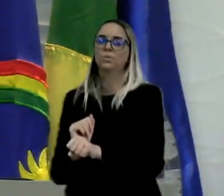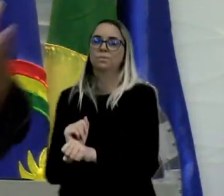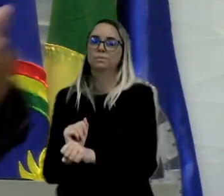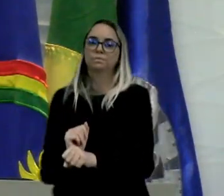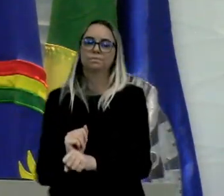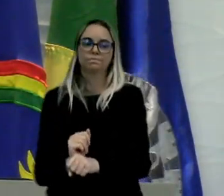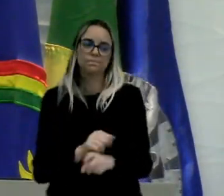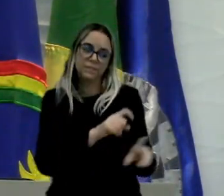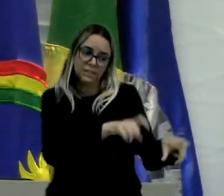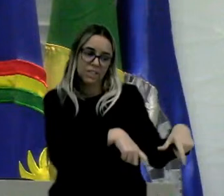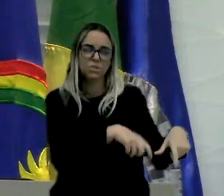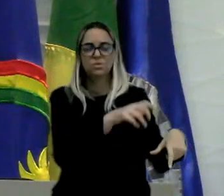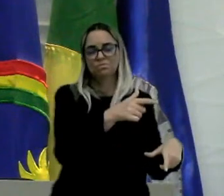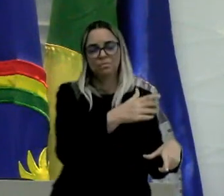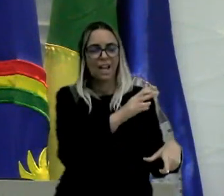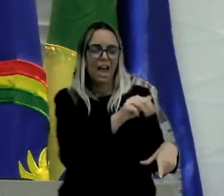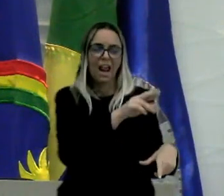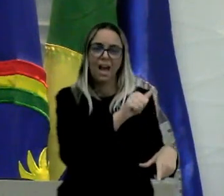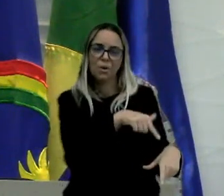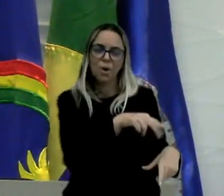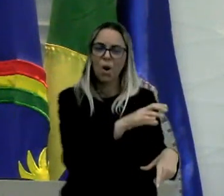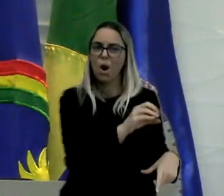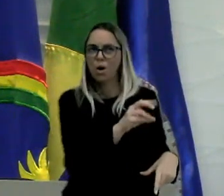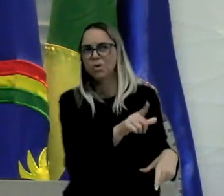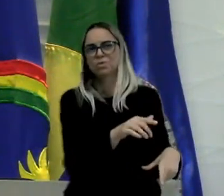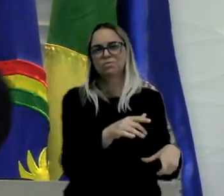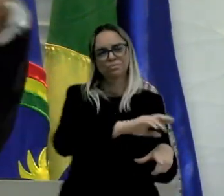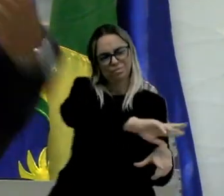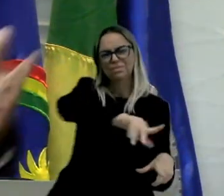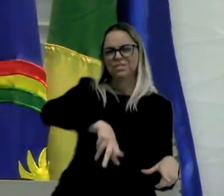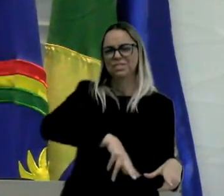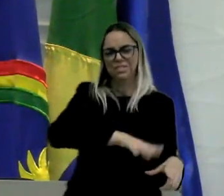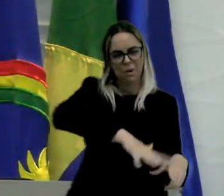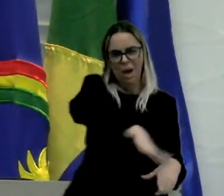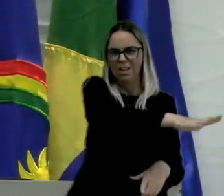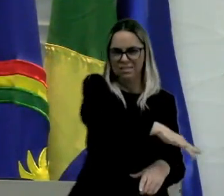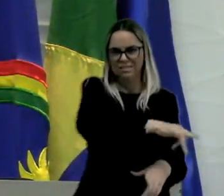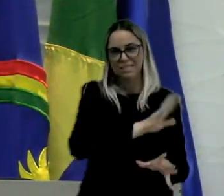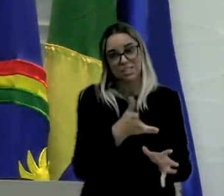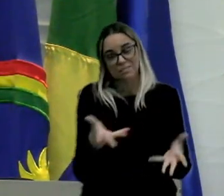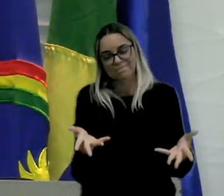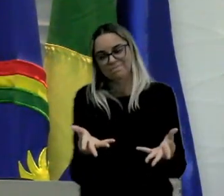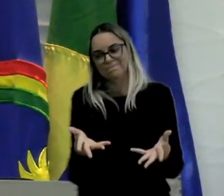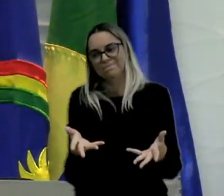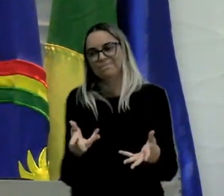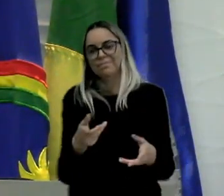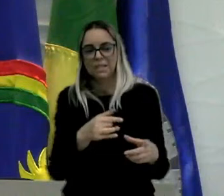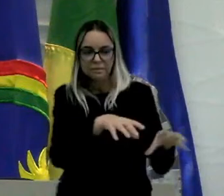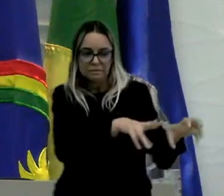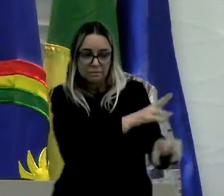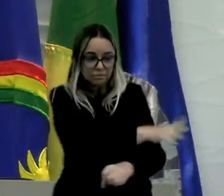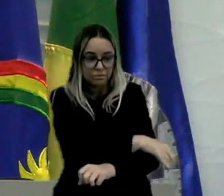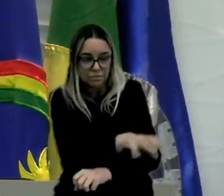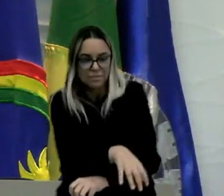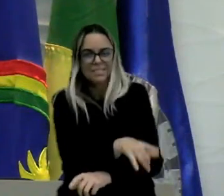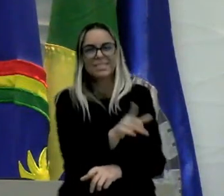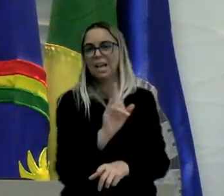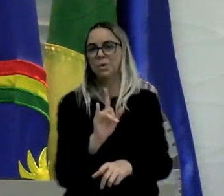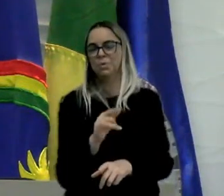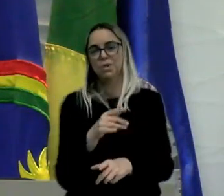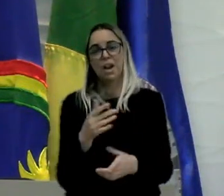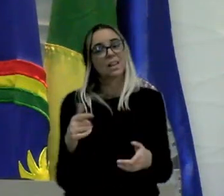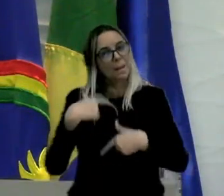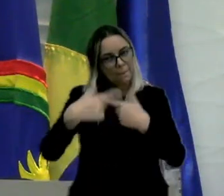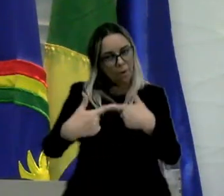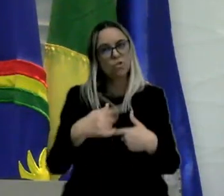Campo ver de Caracol alto ponto Cipriano quebra pau Camará aquela região ali não tá dando parar Então vamos esperar dar uma chuvada para